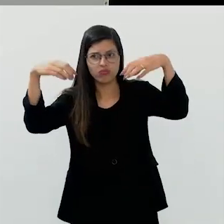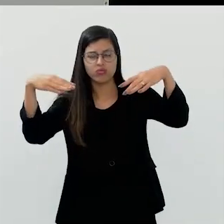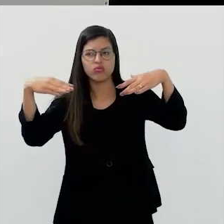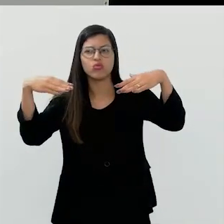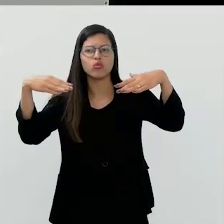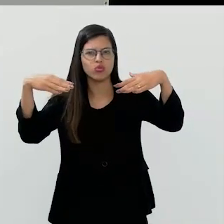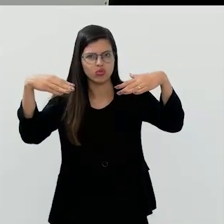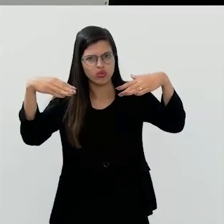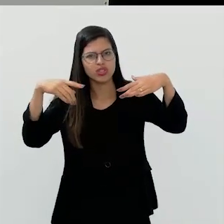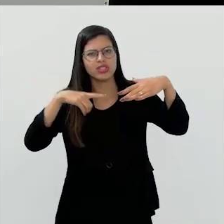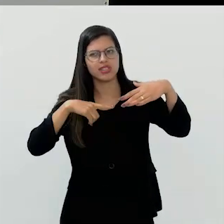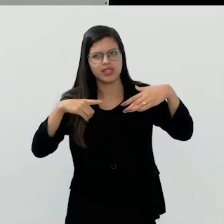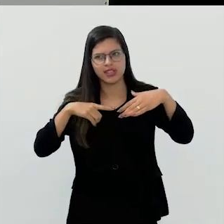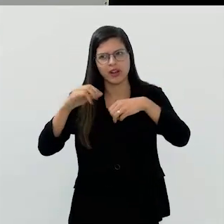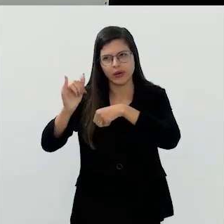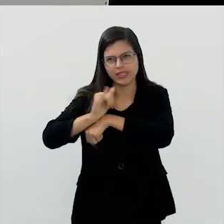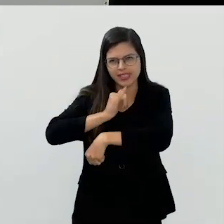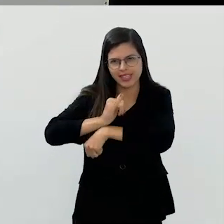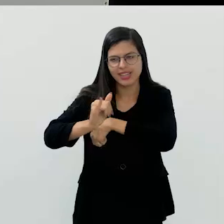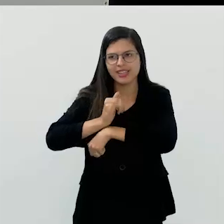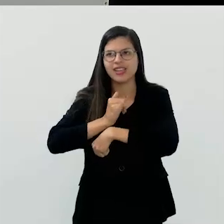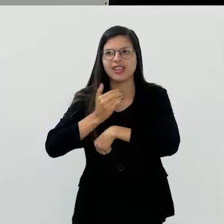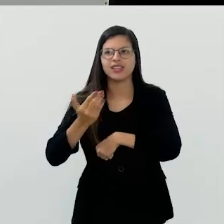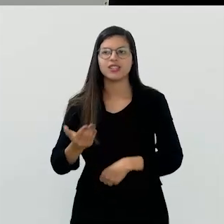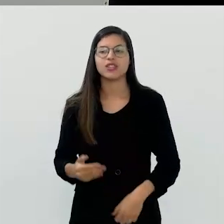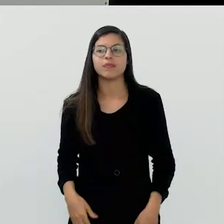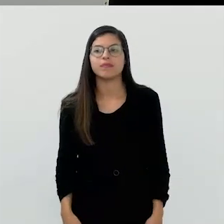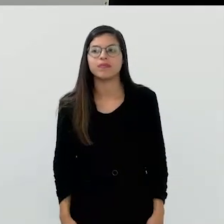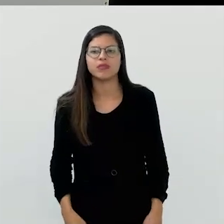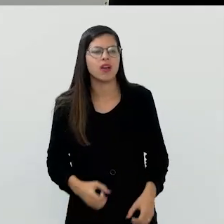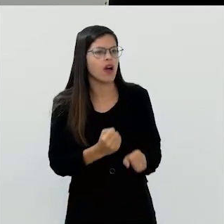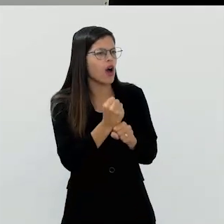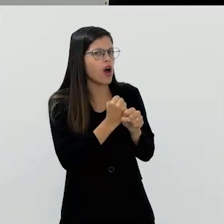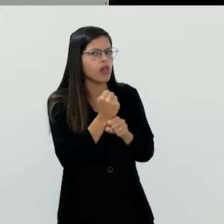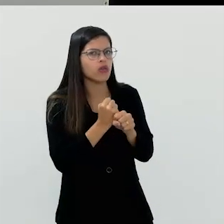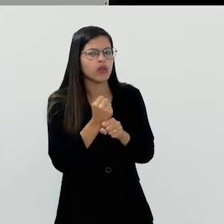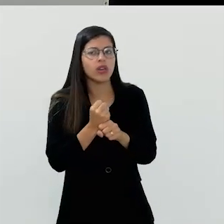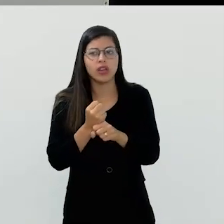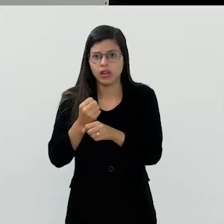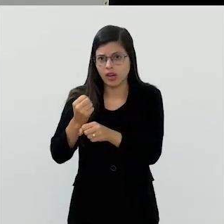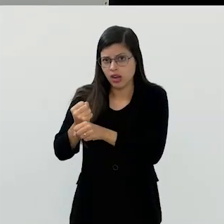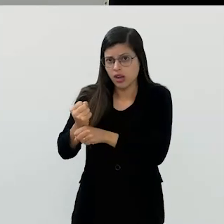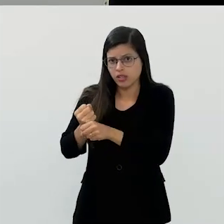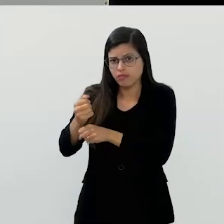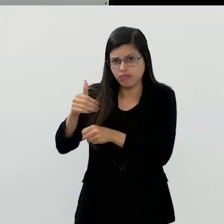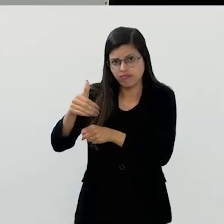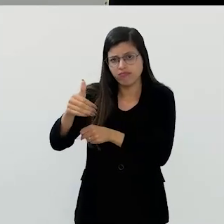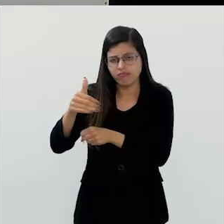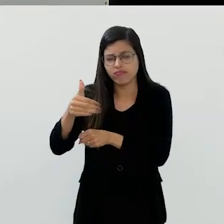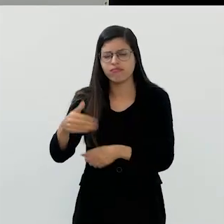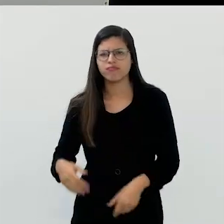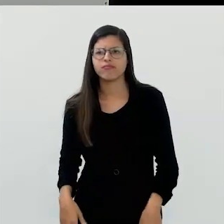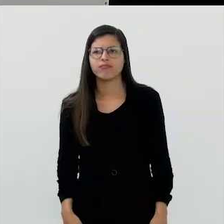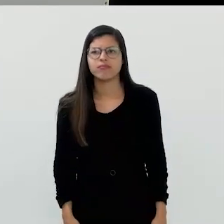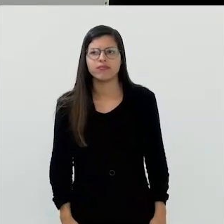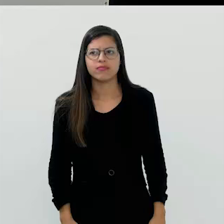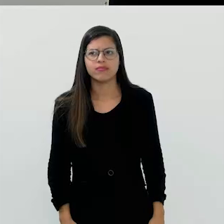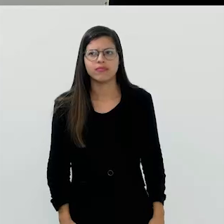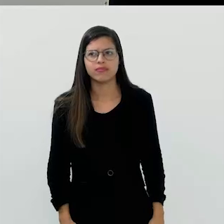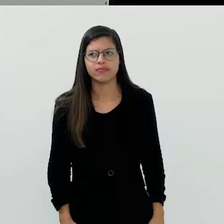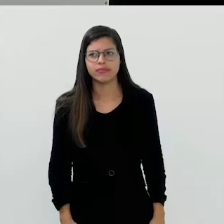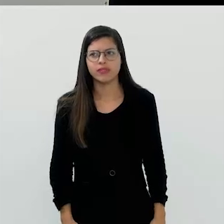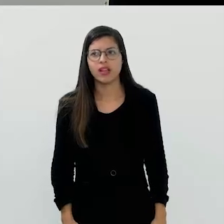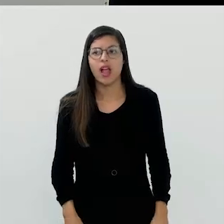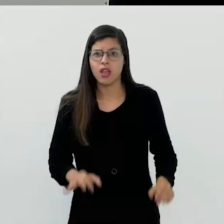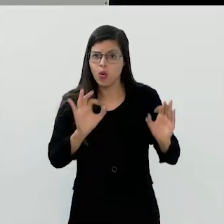isso, né? Veio a iluminação fluorescente, né? Esse foi que ano? Foi esse ano, agora recente. Eu assisti esse ano